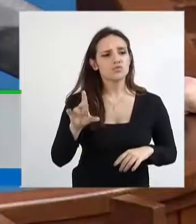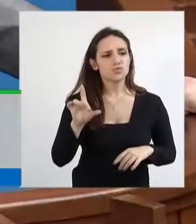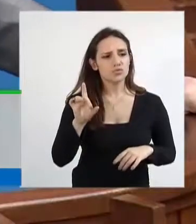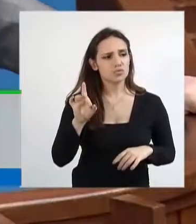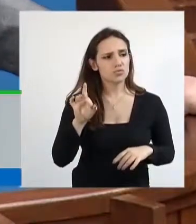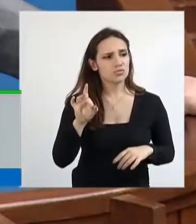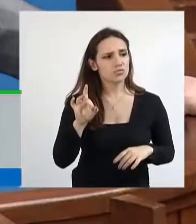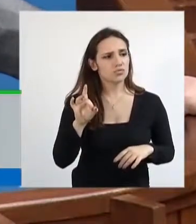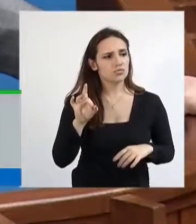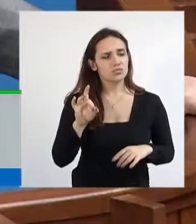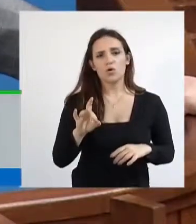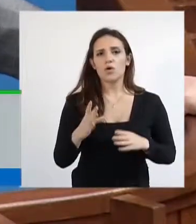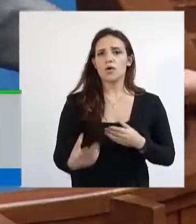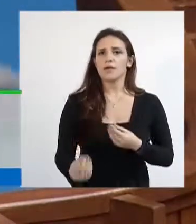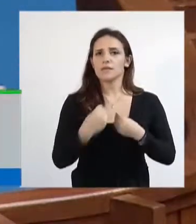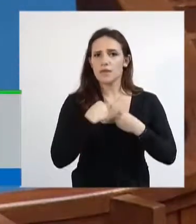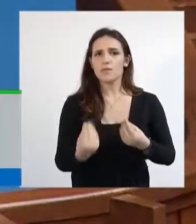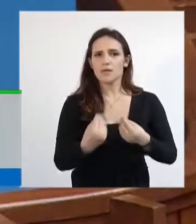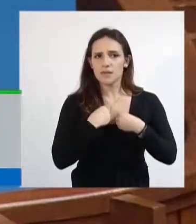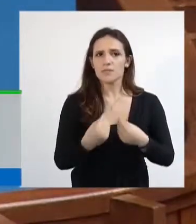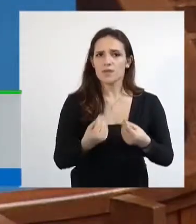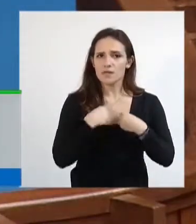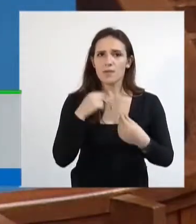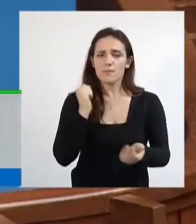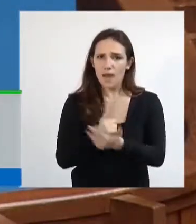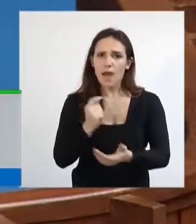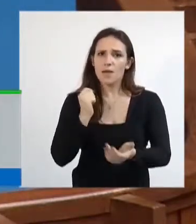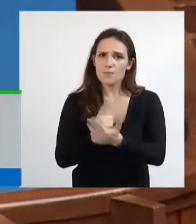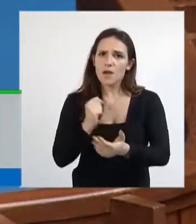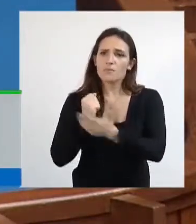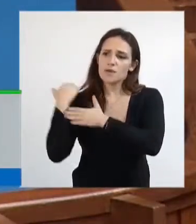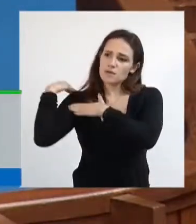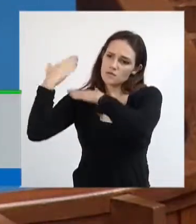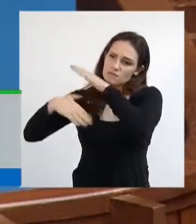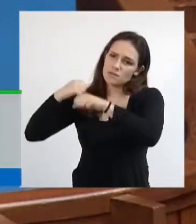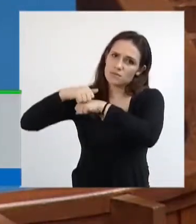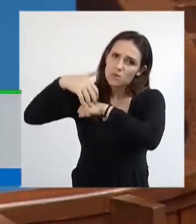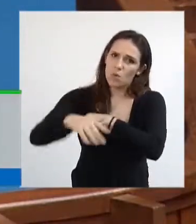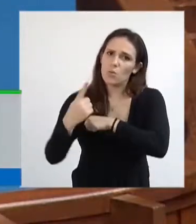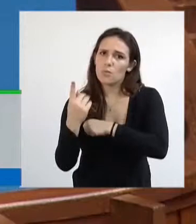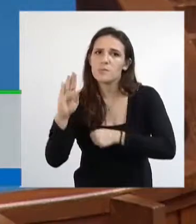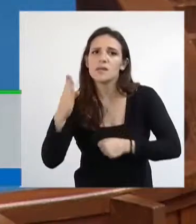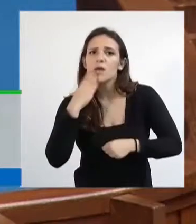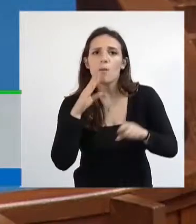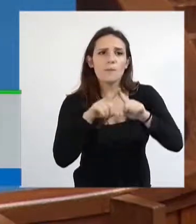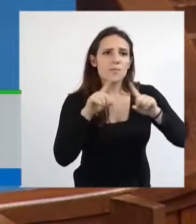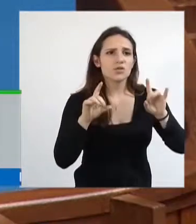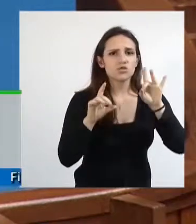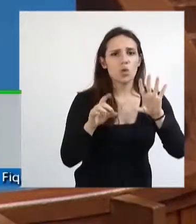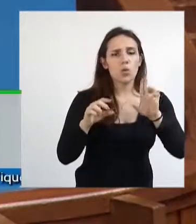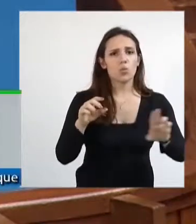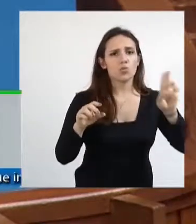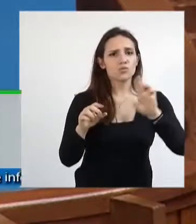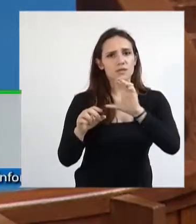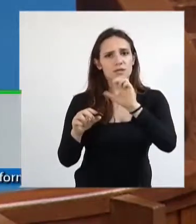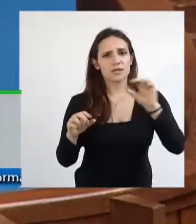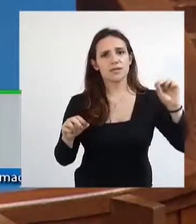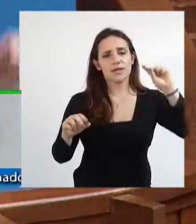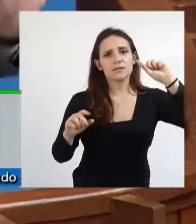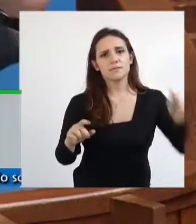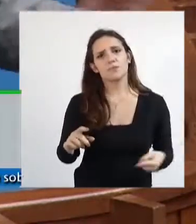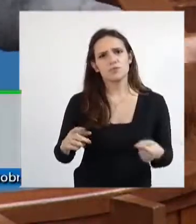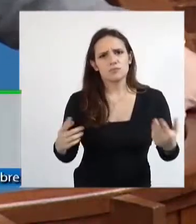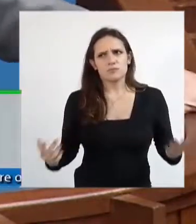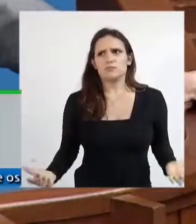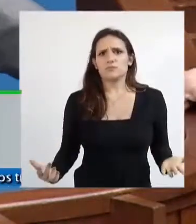500 e recebe 1 bilhão. E isso impacta todos os consumidores, que teve agora, só nesse aumento aqui no Mato Grosso do